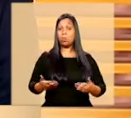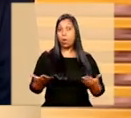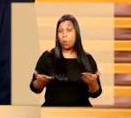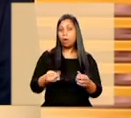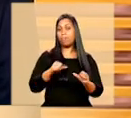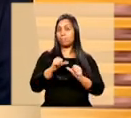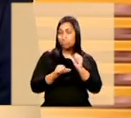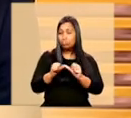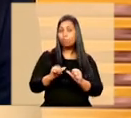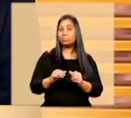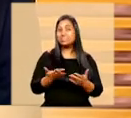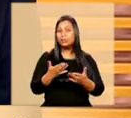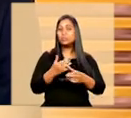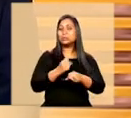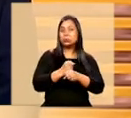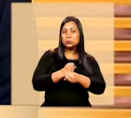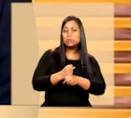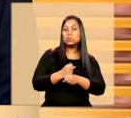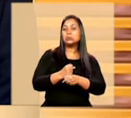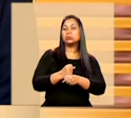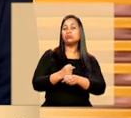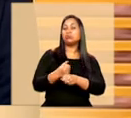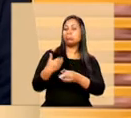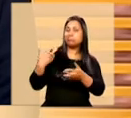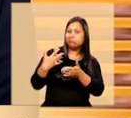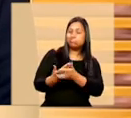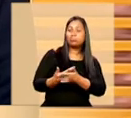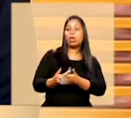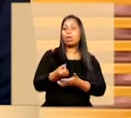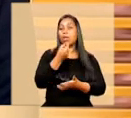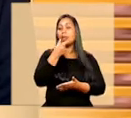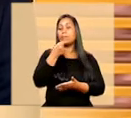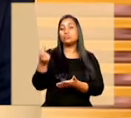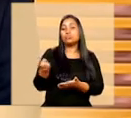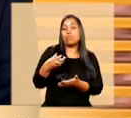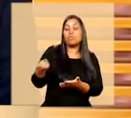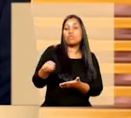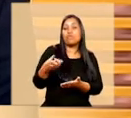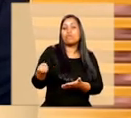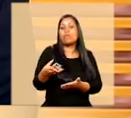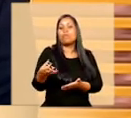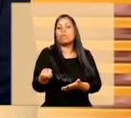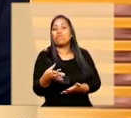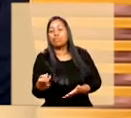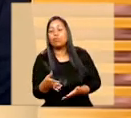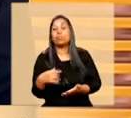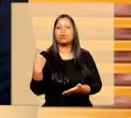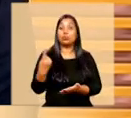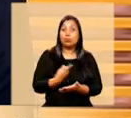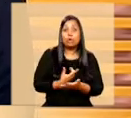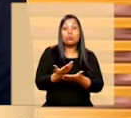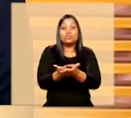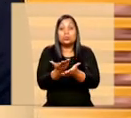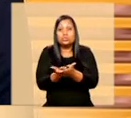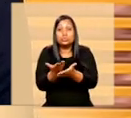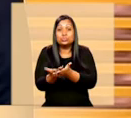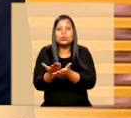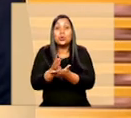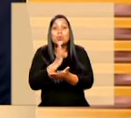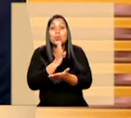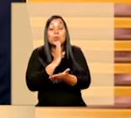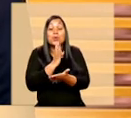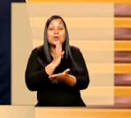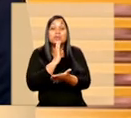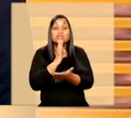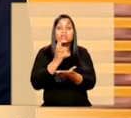de uns anos para cá. E de uns anos recentes também surgiram novas drogas, e assim também como os estudos permitem que a gente conheça um pouco melhor esse